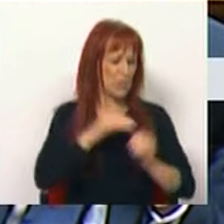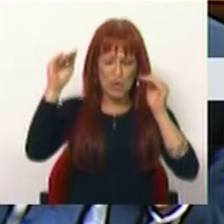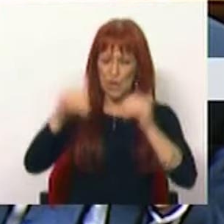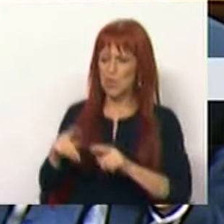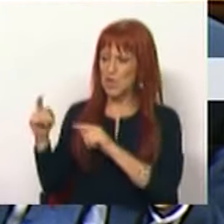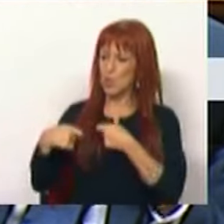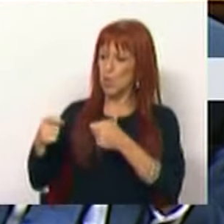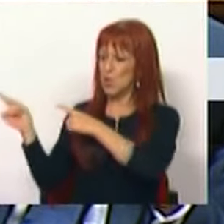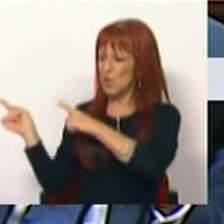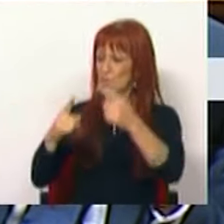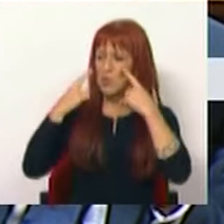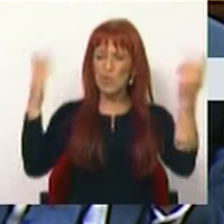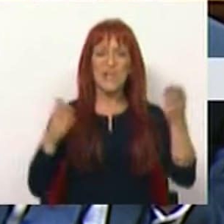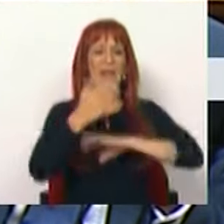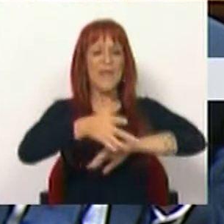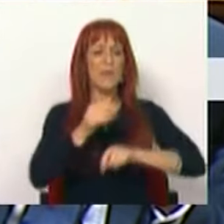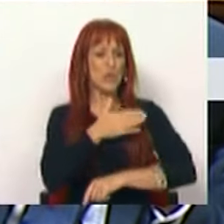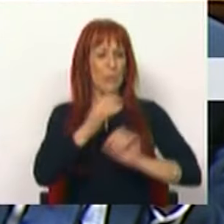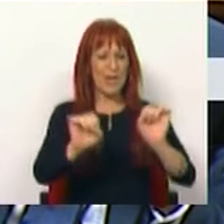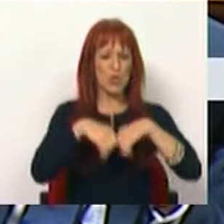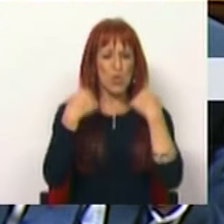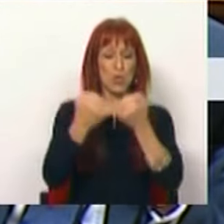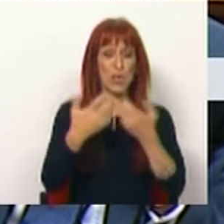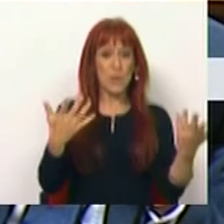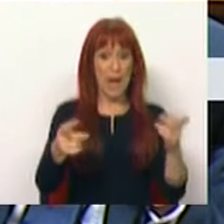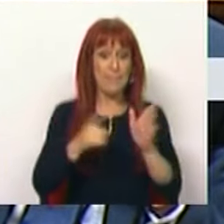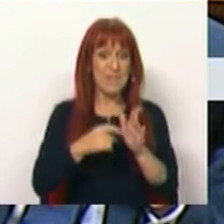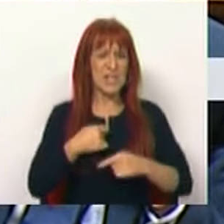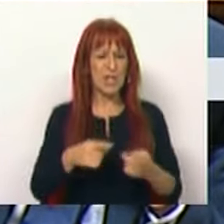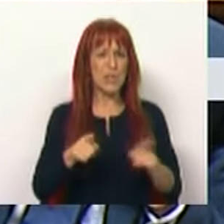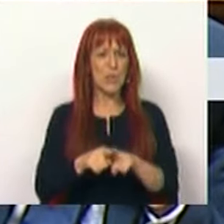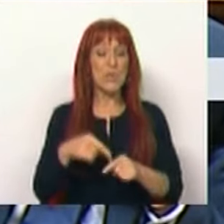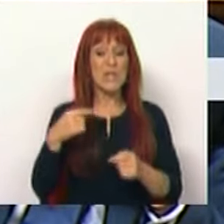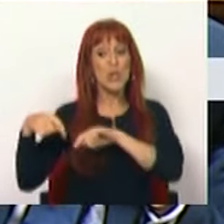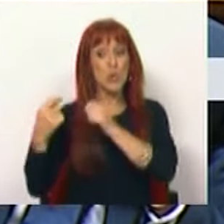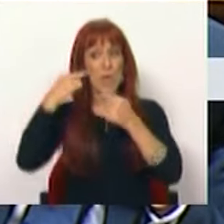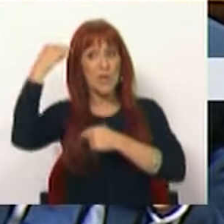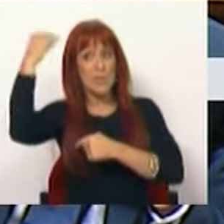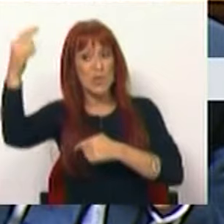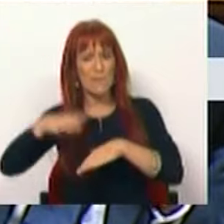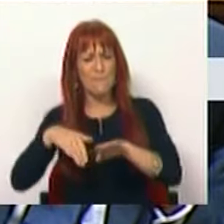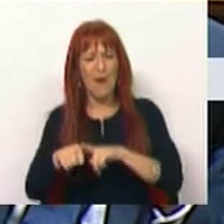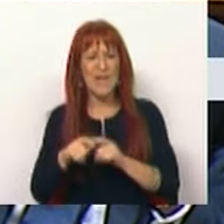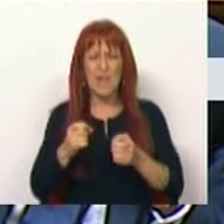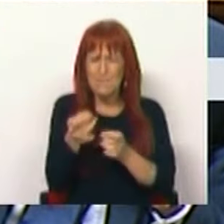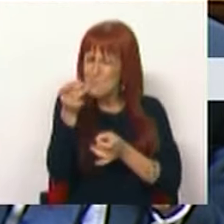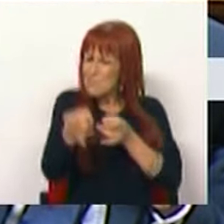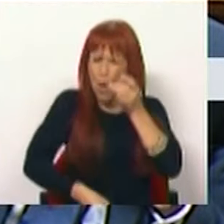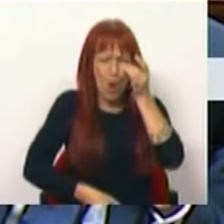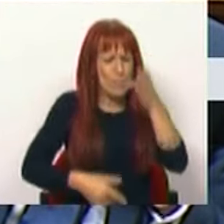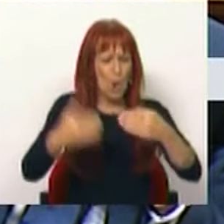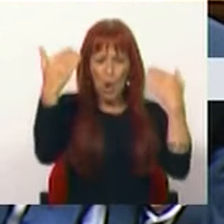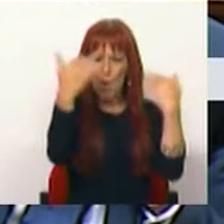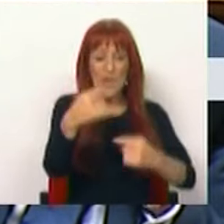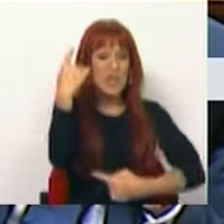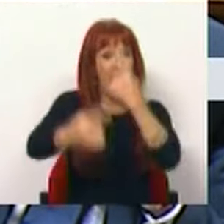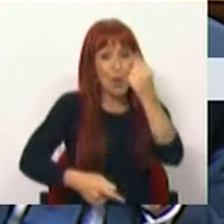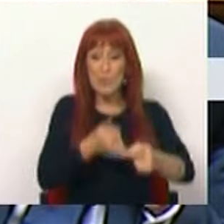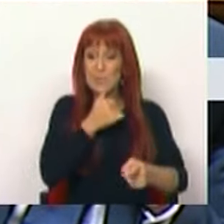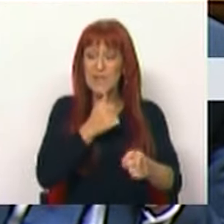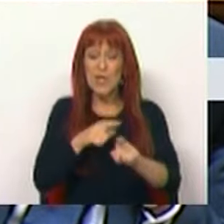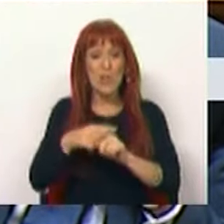dos transportes públicos por via do passo social. É preciso que a discussão na especialidade se faça de forma a ultrapassar as limitações de algumas